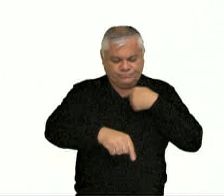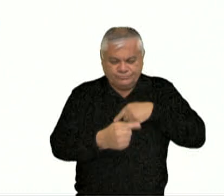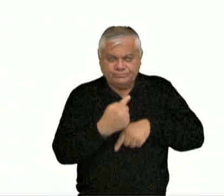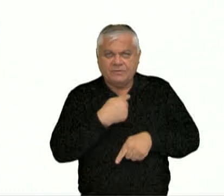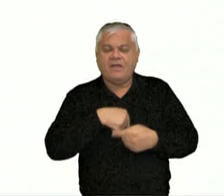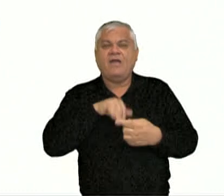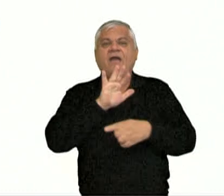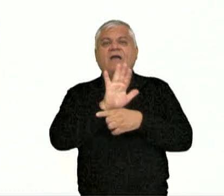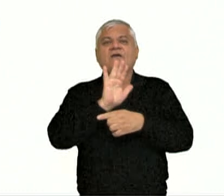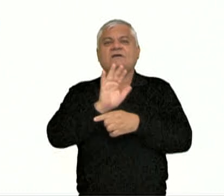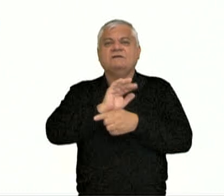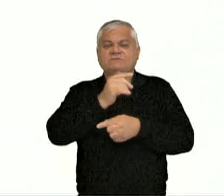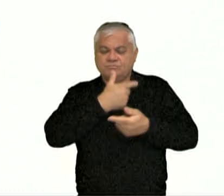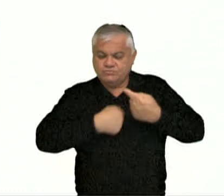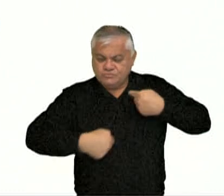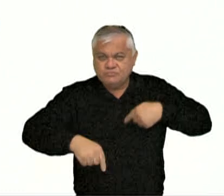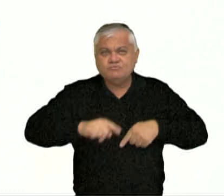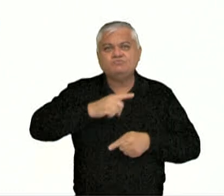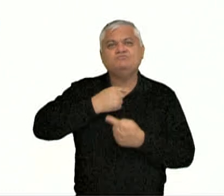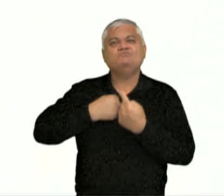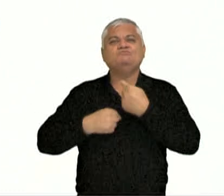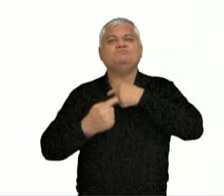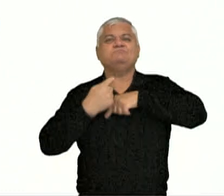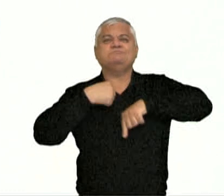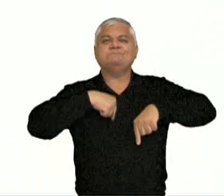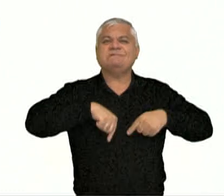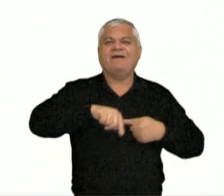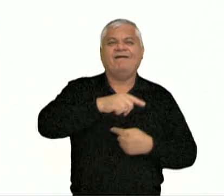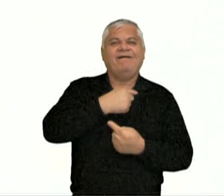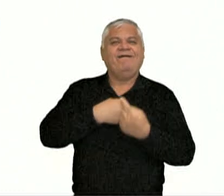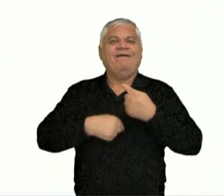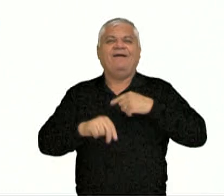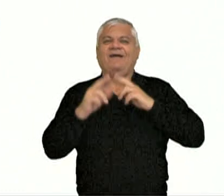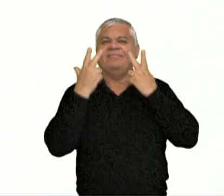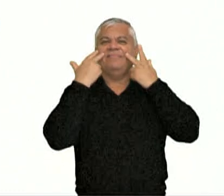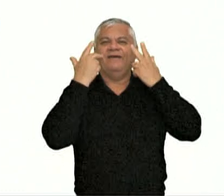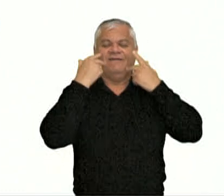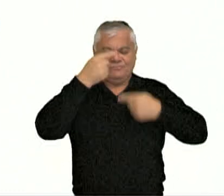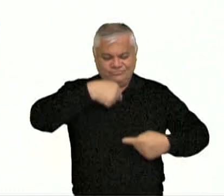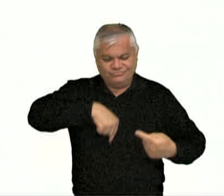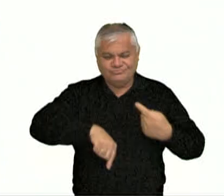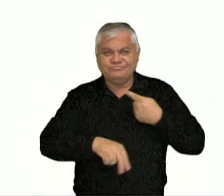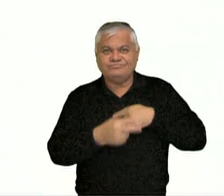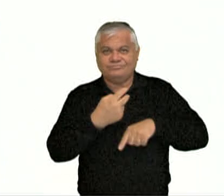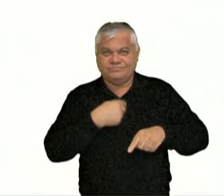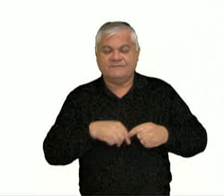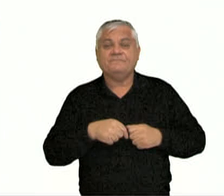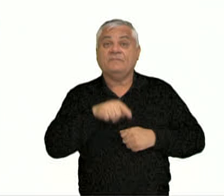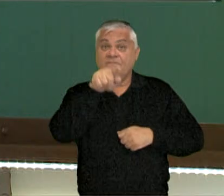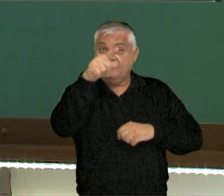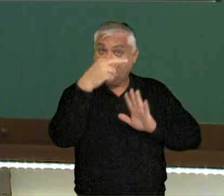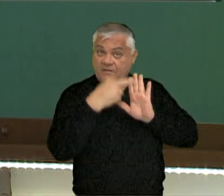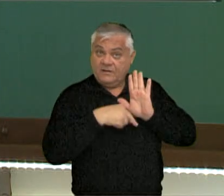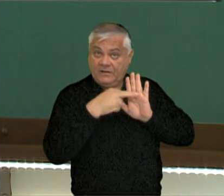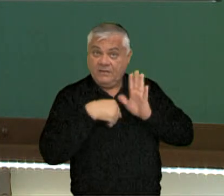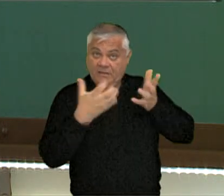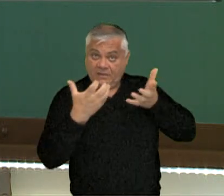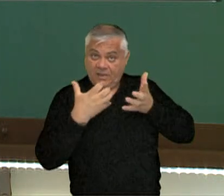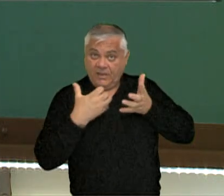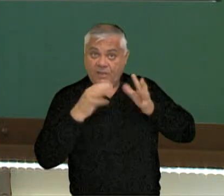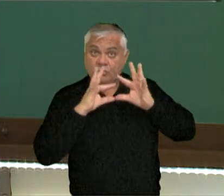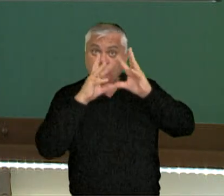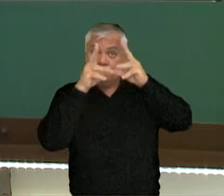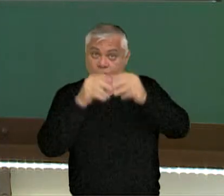fluxo sanguíneo, ou seja, faz com que o nosso sangue circule melhor. Se você quiser ler essa matéria na